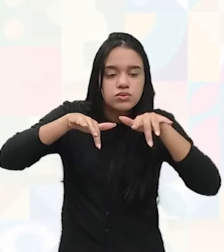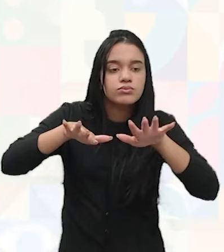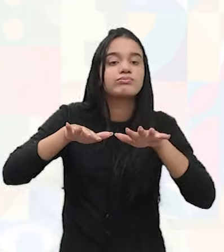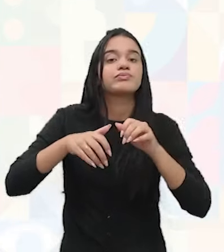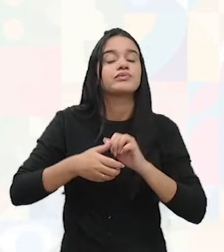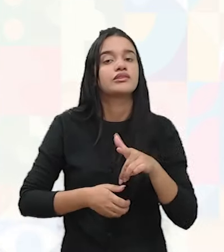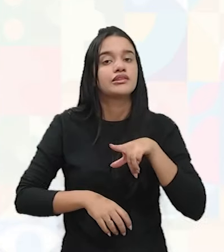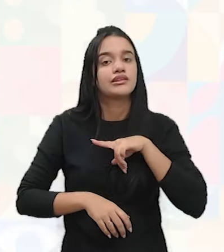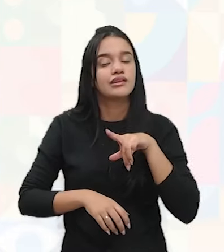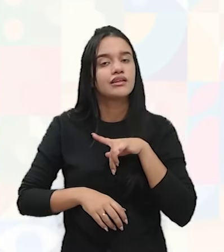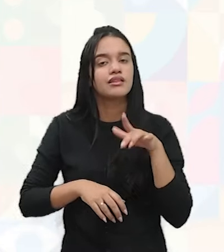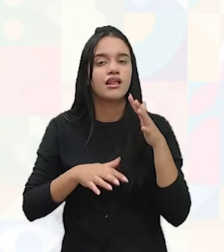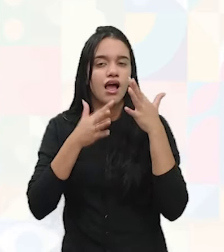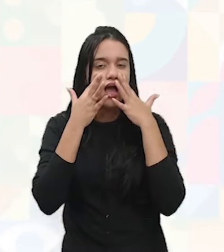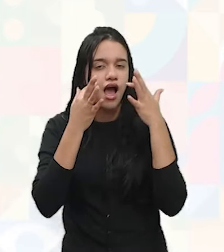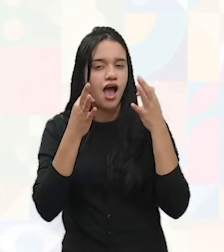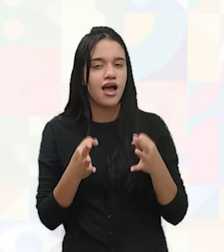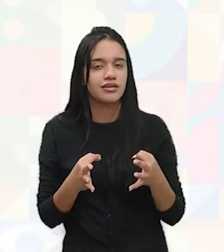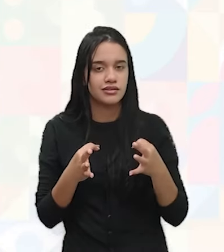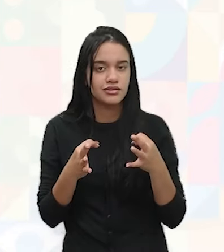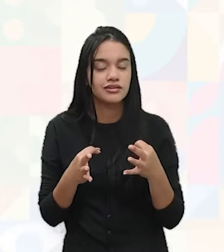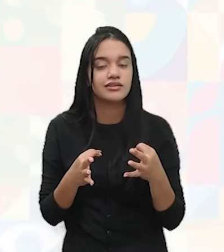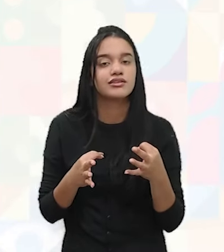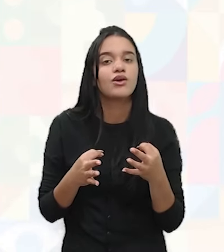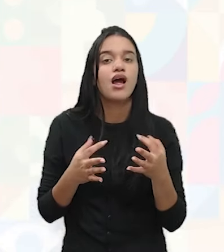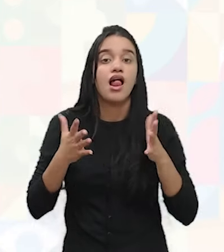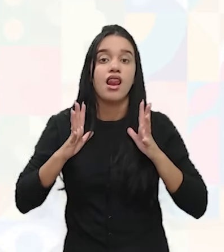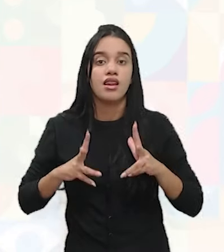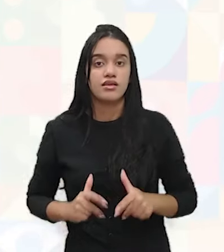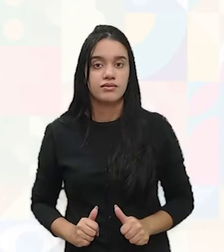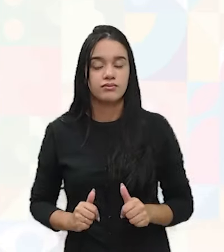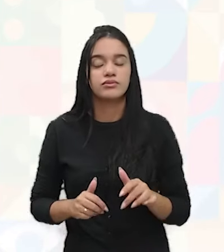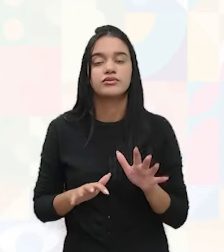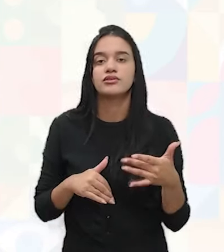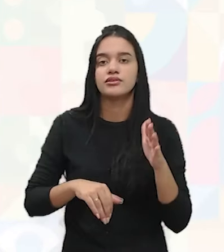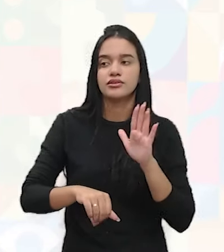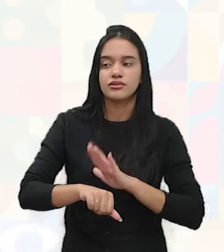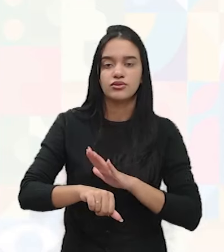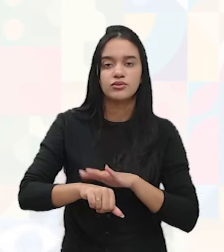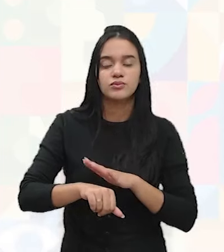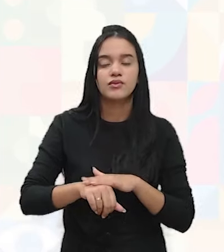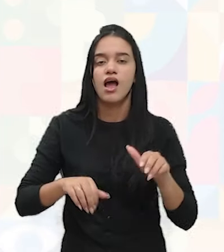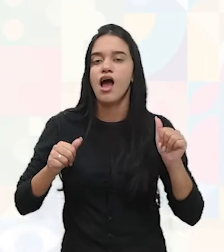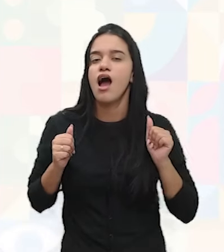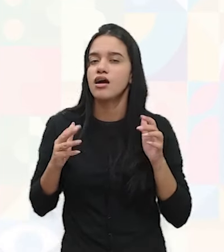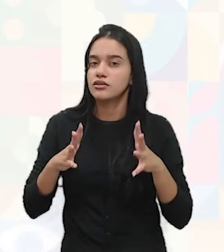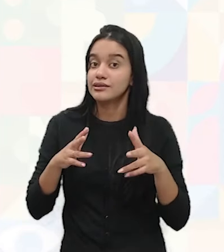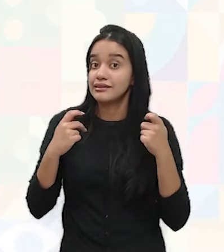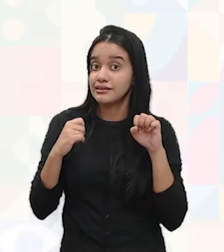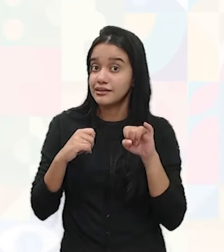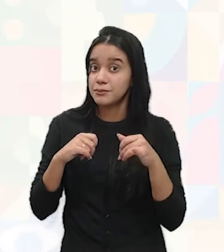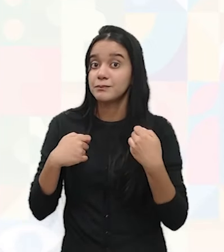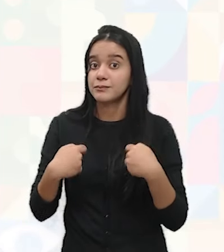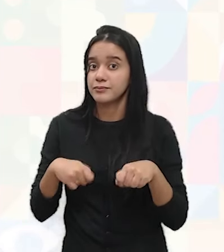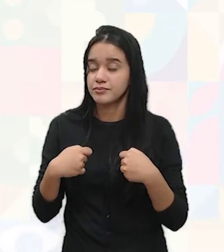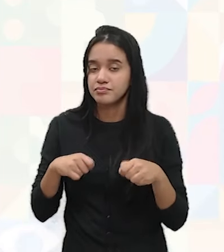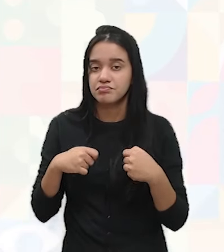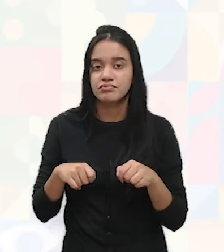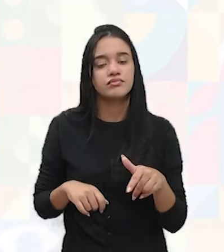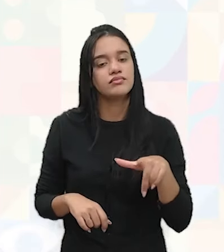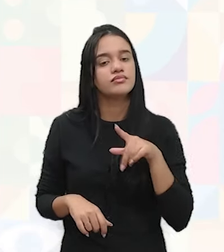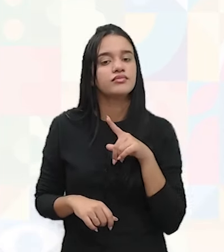gente tem que estar atento o cilindro ele tem que permanecer limpo porque no momento né de se agir de se precisar desse cilindro ele